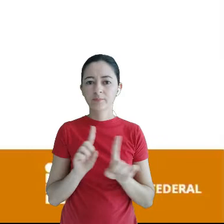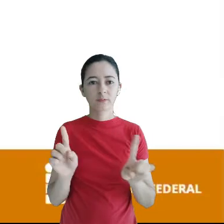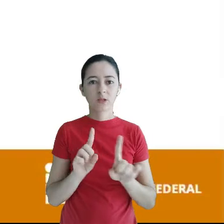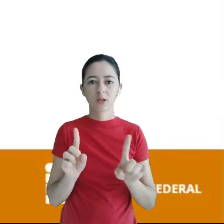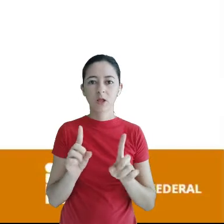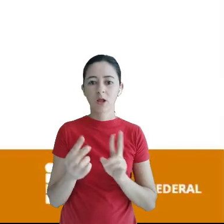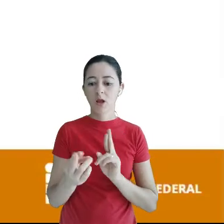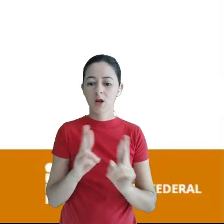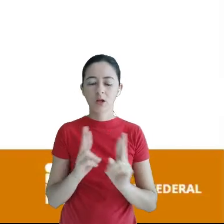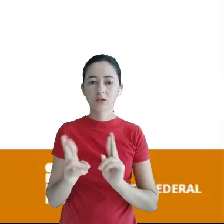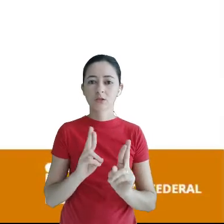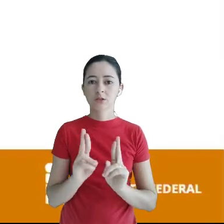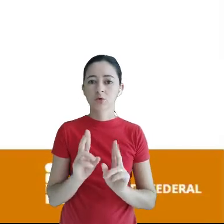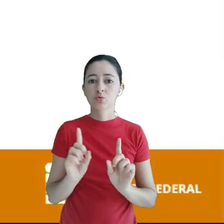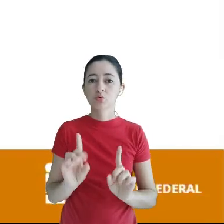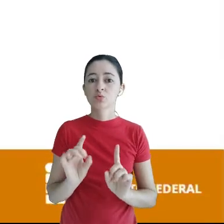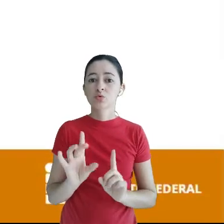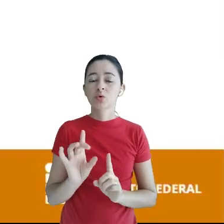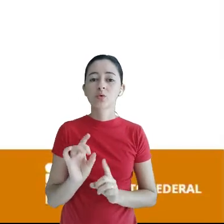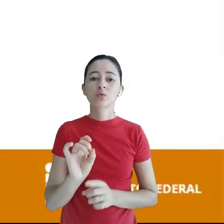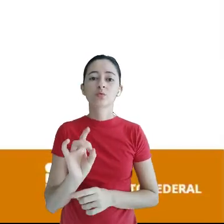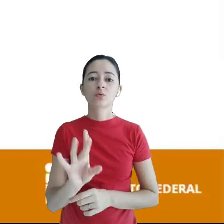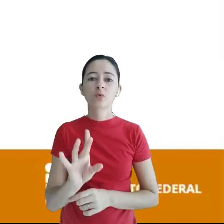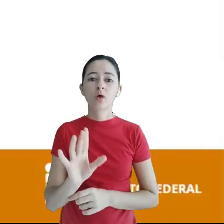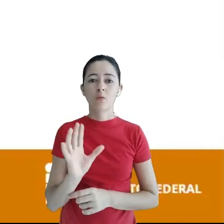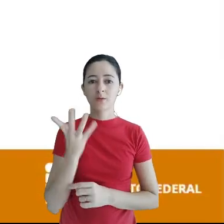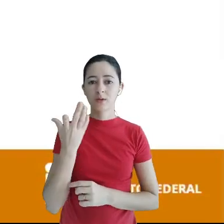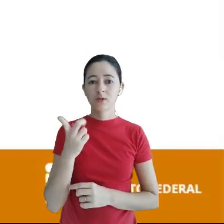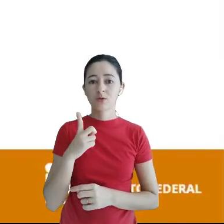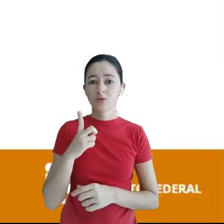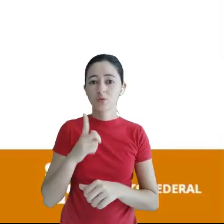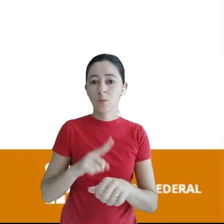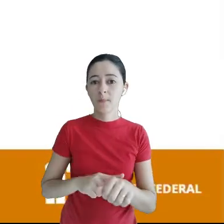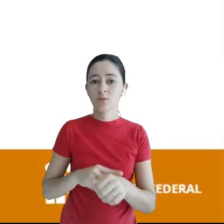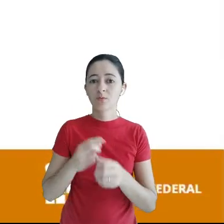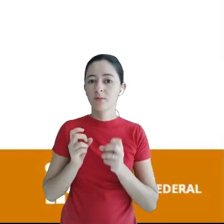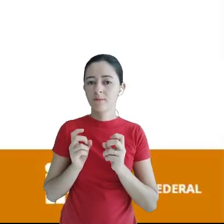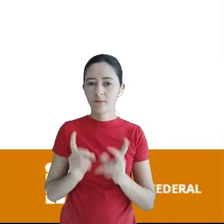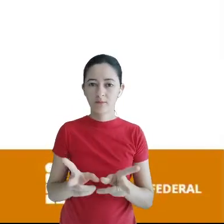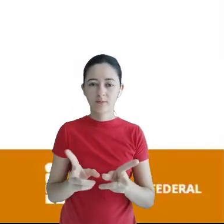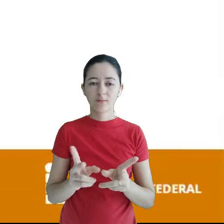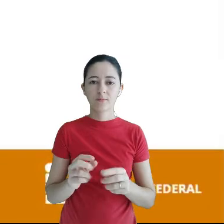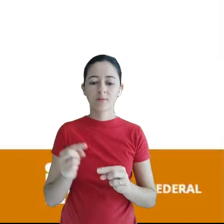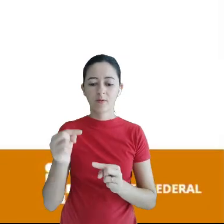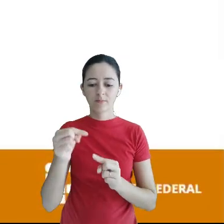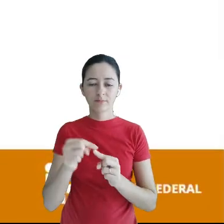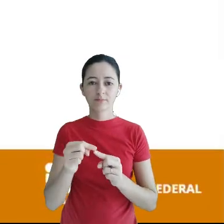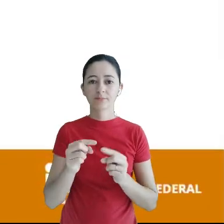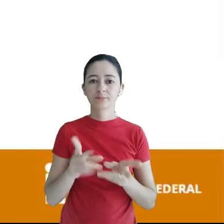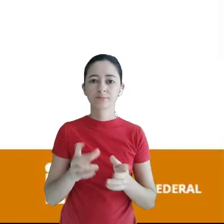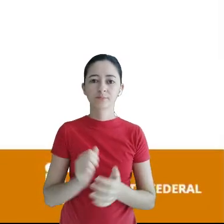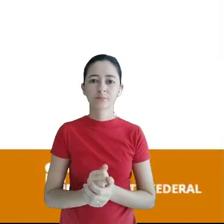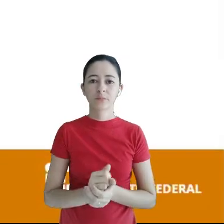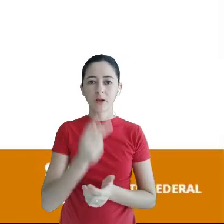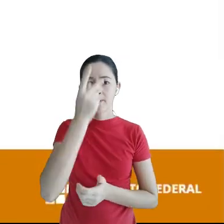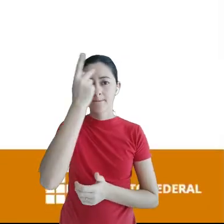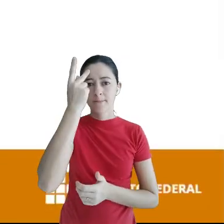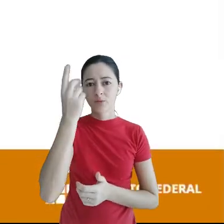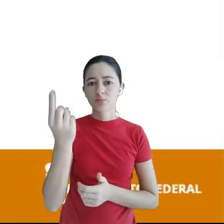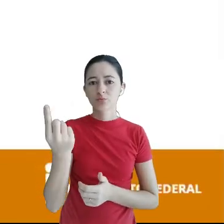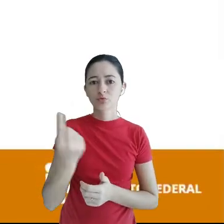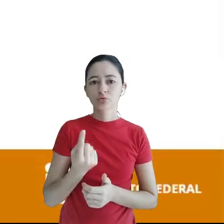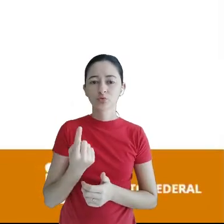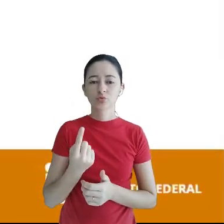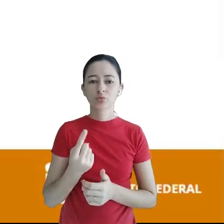O relacionamento entre cliente e produto só acontece quando é através de uma venda. Tá? E cliente e